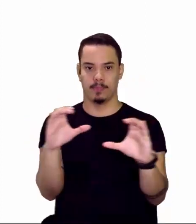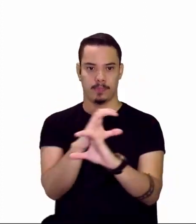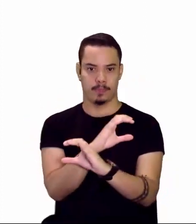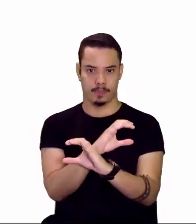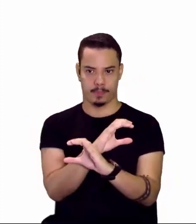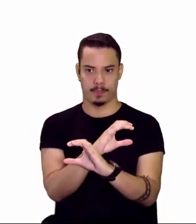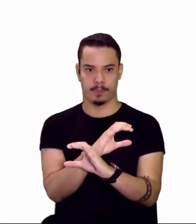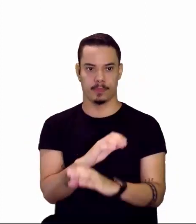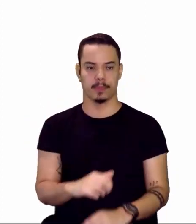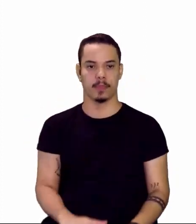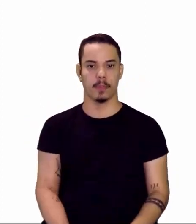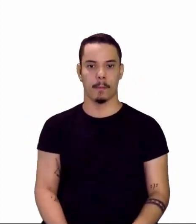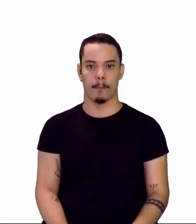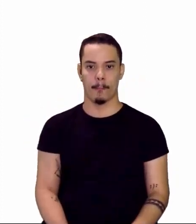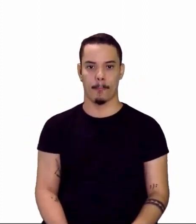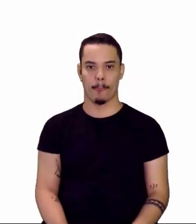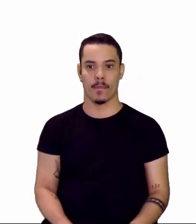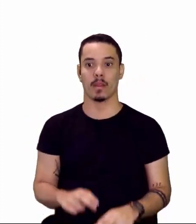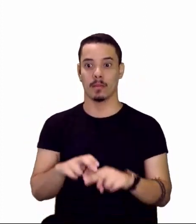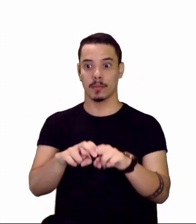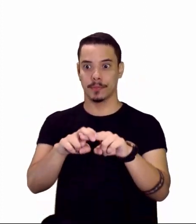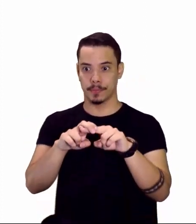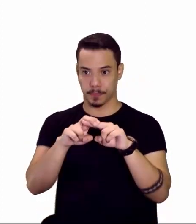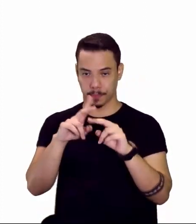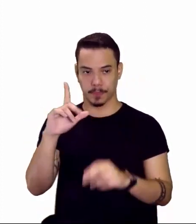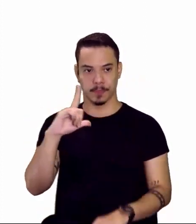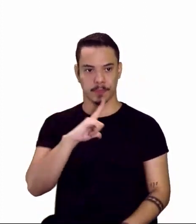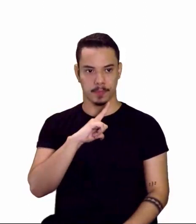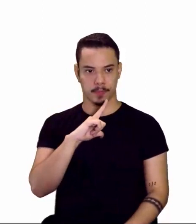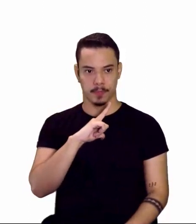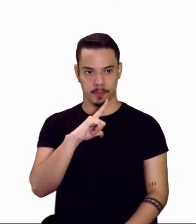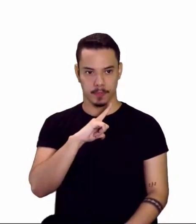os compostos. Portanto, existem